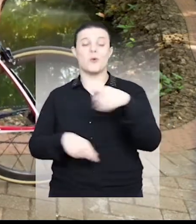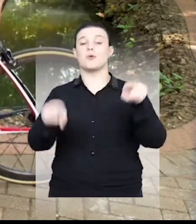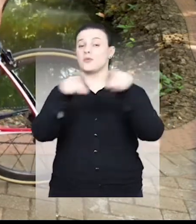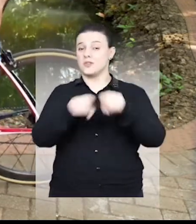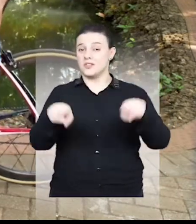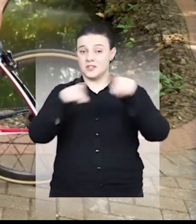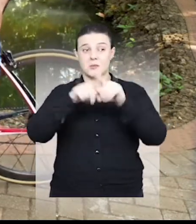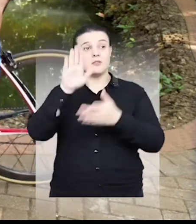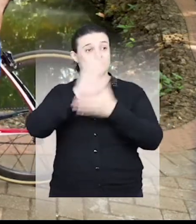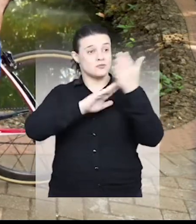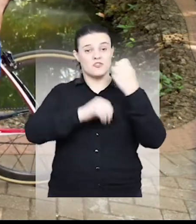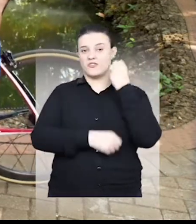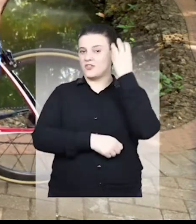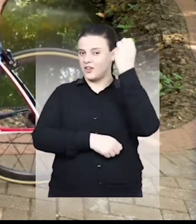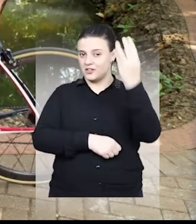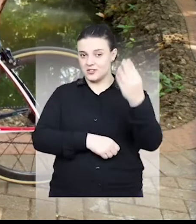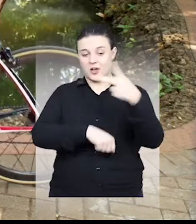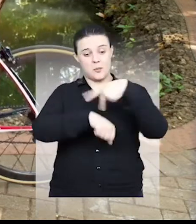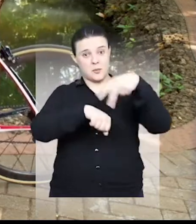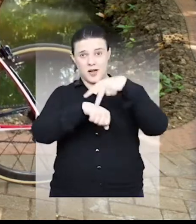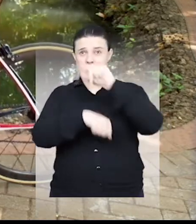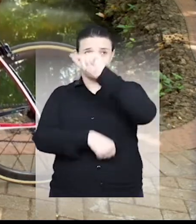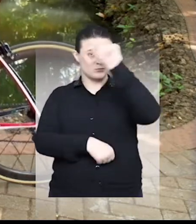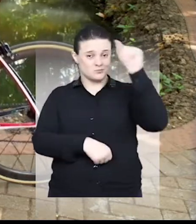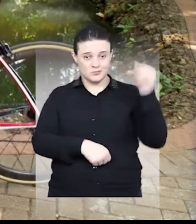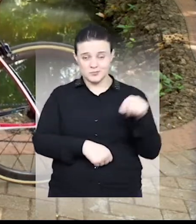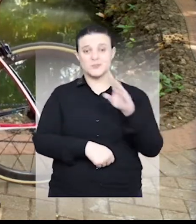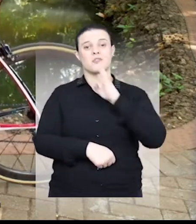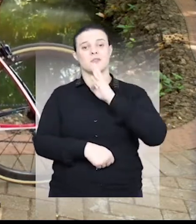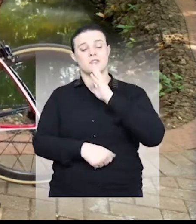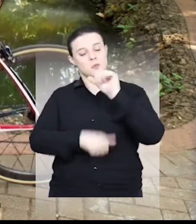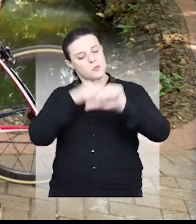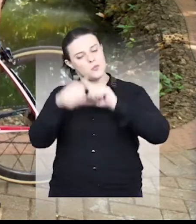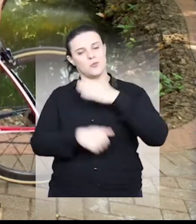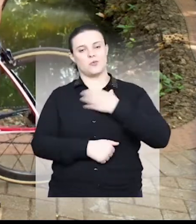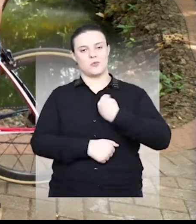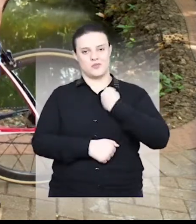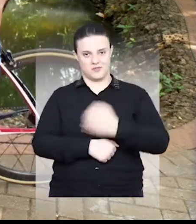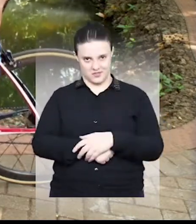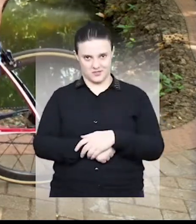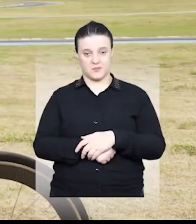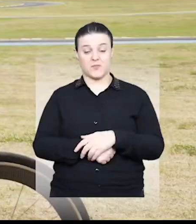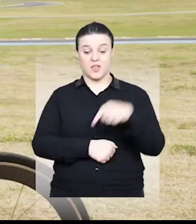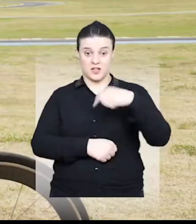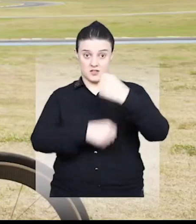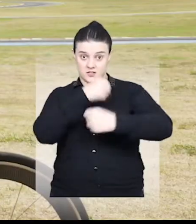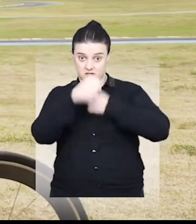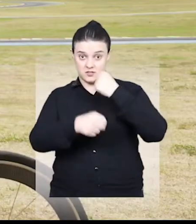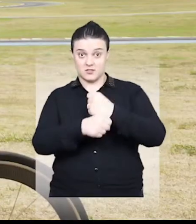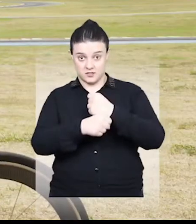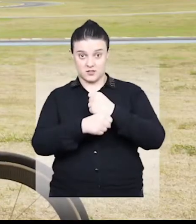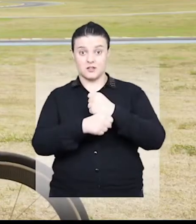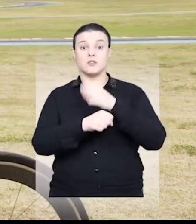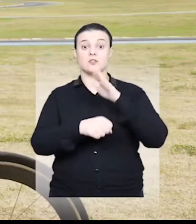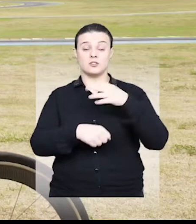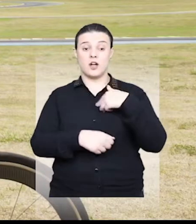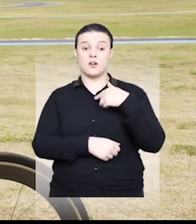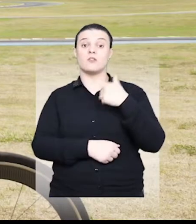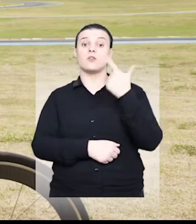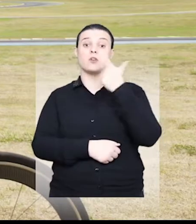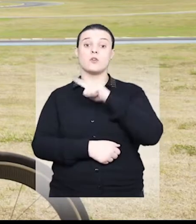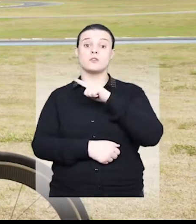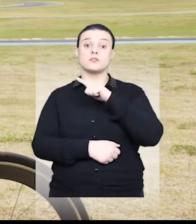pessoas, saía para viajar, conhecia novos países. Então assim, mudou minha vida. Esse ano... Vitor. Já